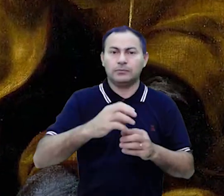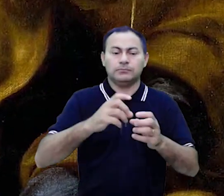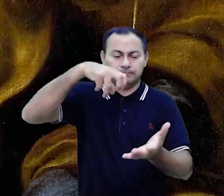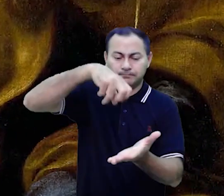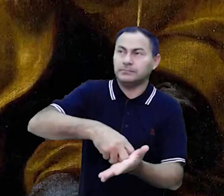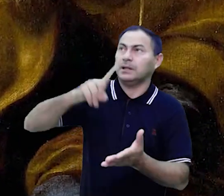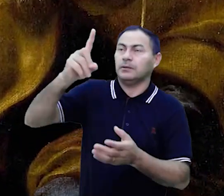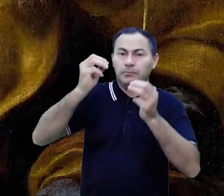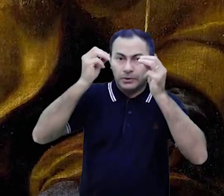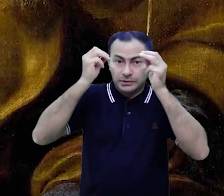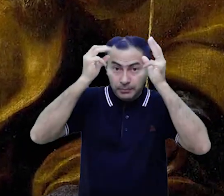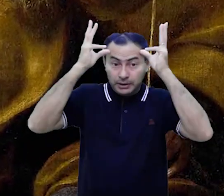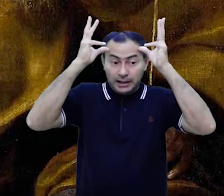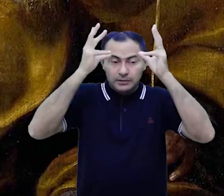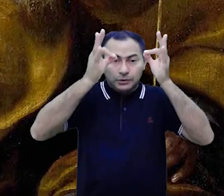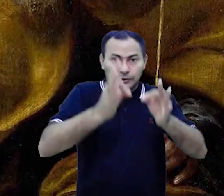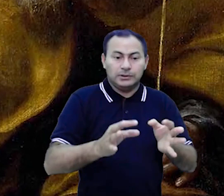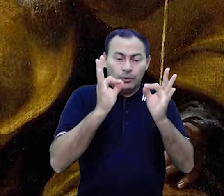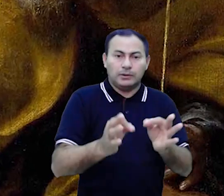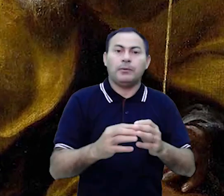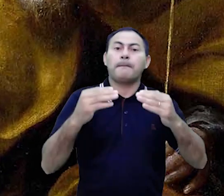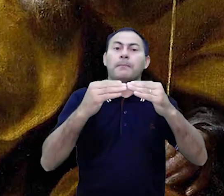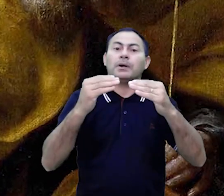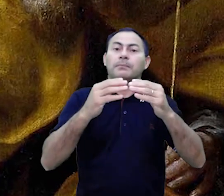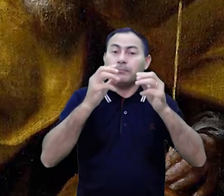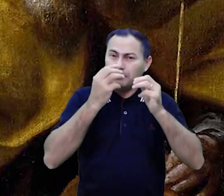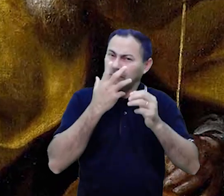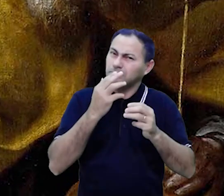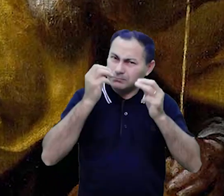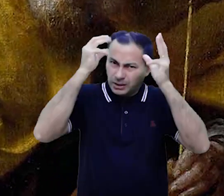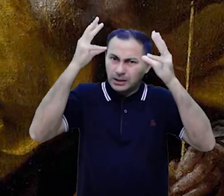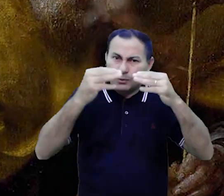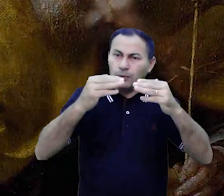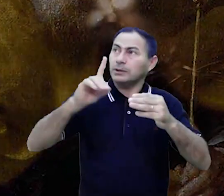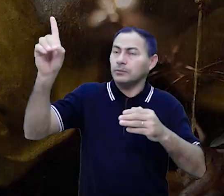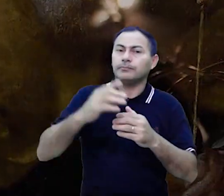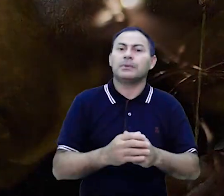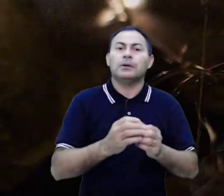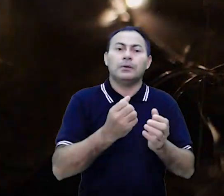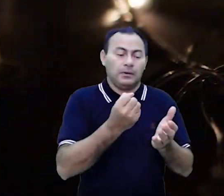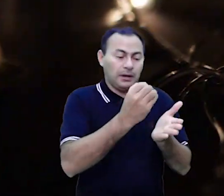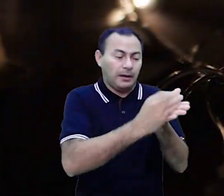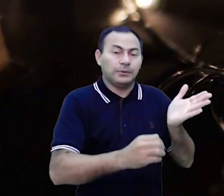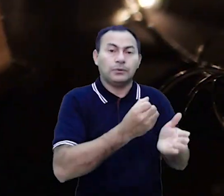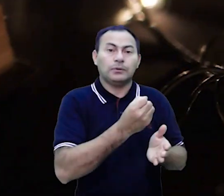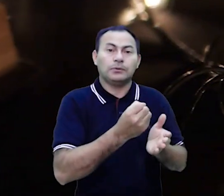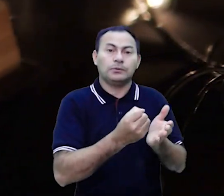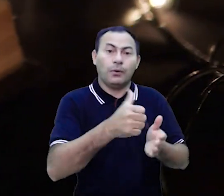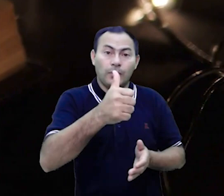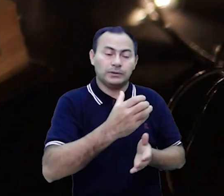Deus, o castigo de Moisés foi justo e correto. Parece que Moisés concordou com Deus. No capítulo 11 do livro de Números há